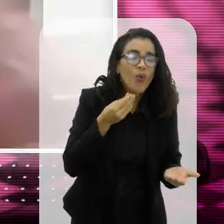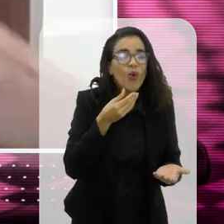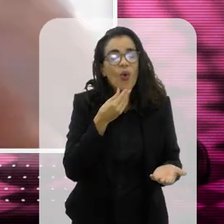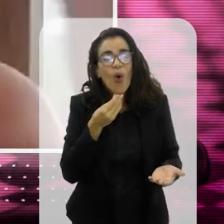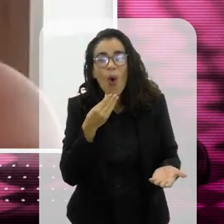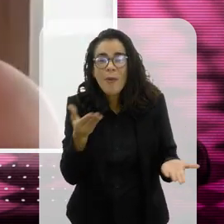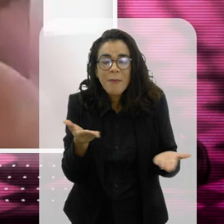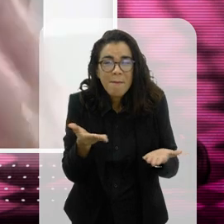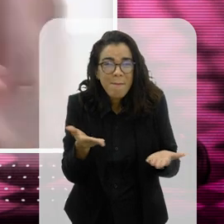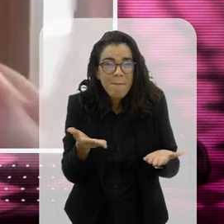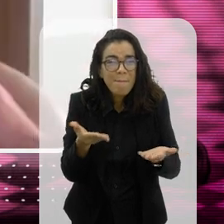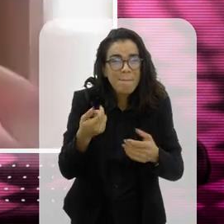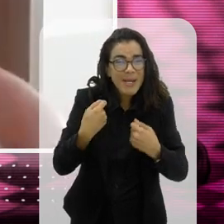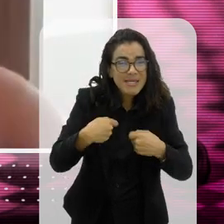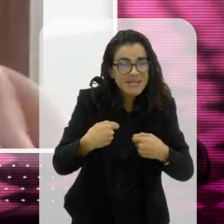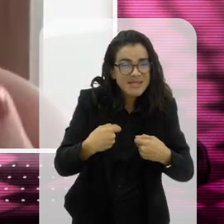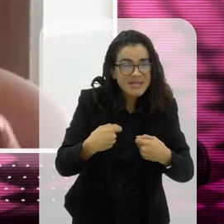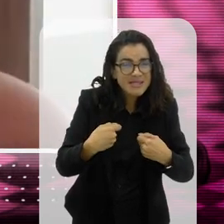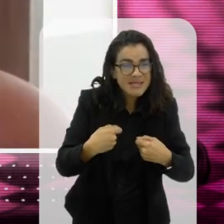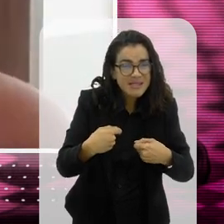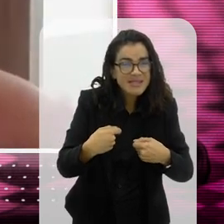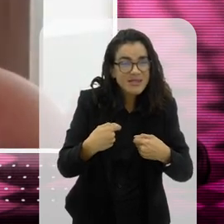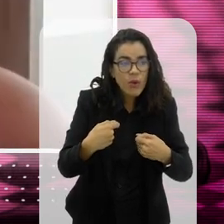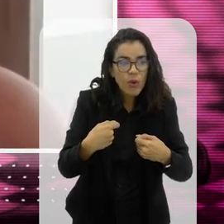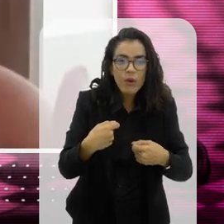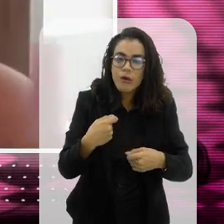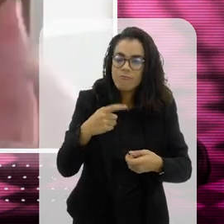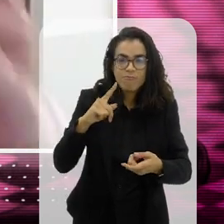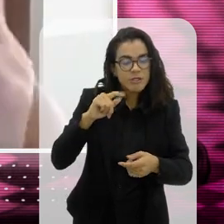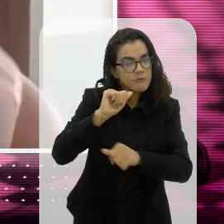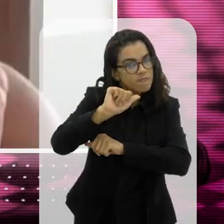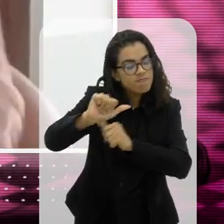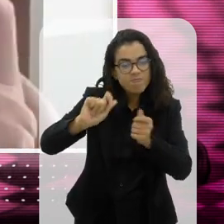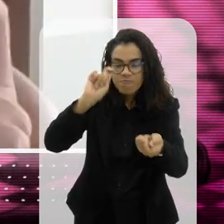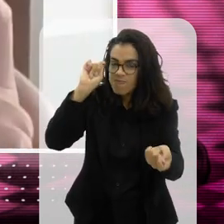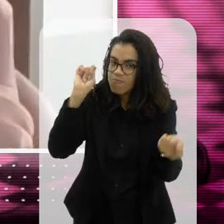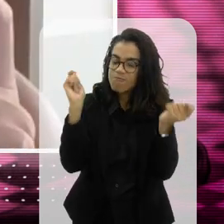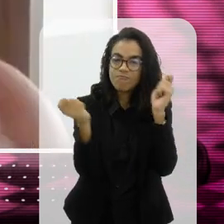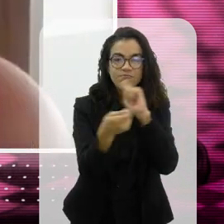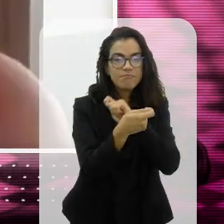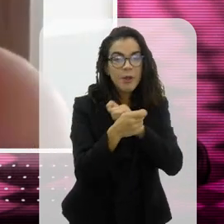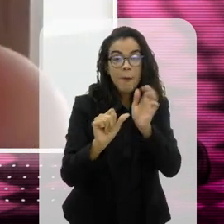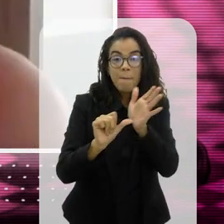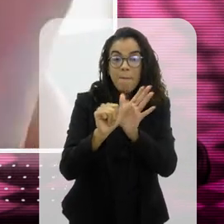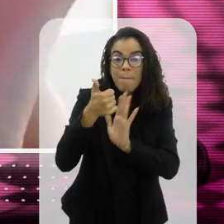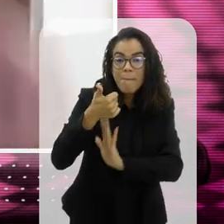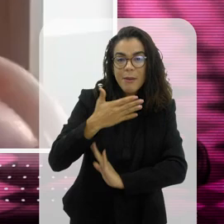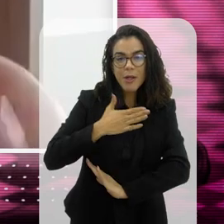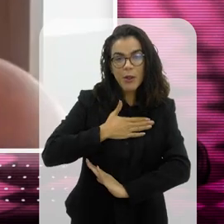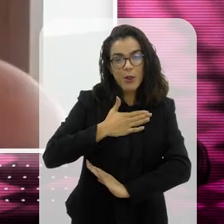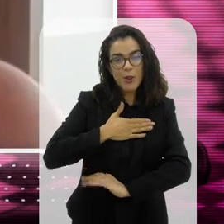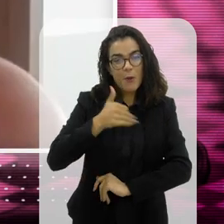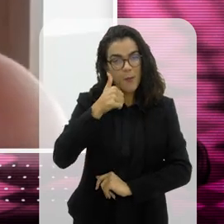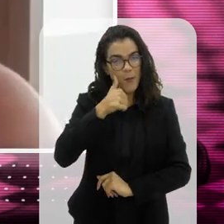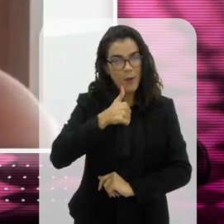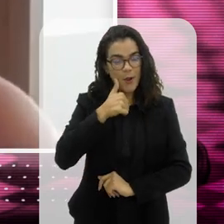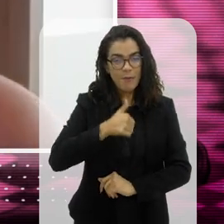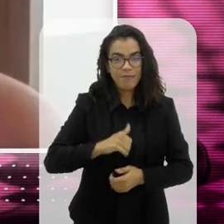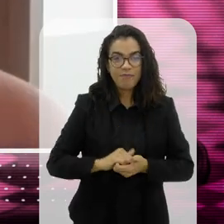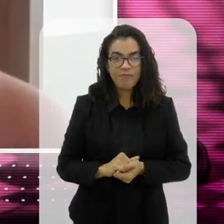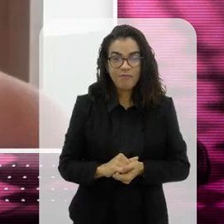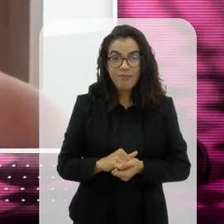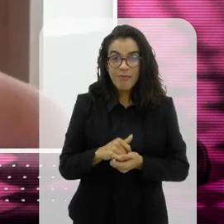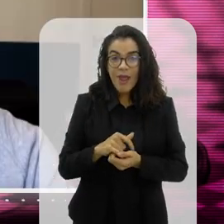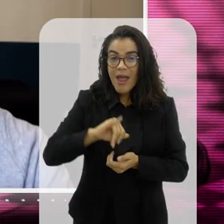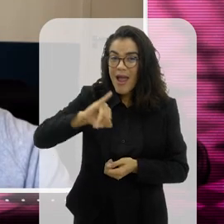ah, porque os homens precisavam. Olha, eu concordo, os homens precisam dar conta de virar essa chave lá dentro. Mas quem primeiro tem que fazer o dever de casa